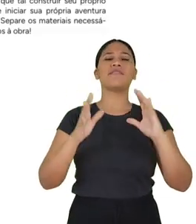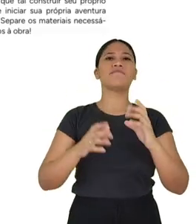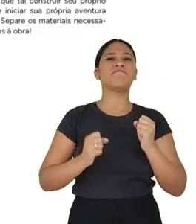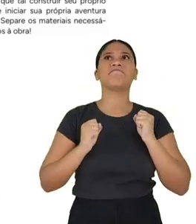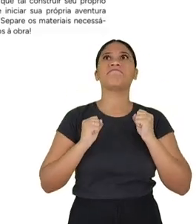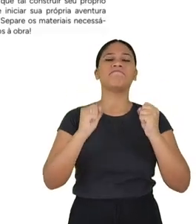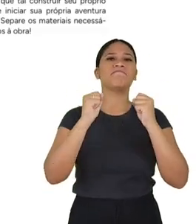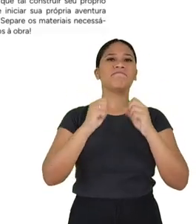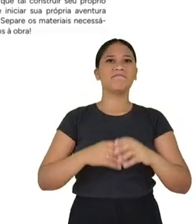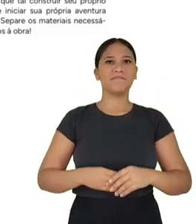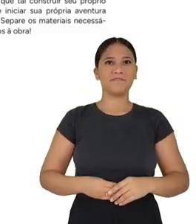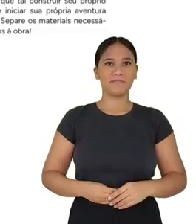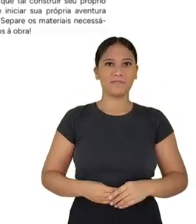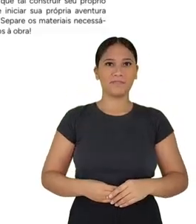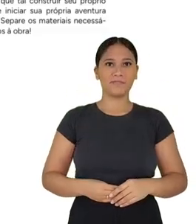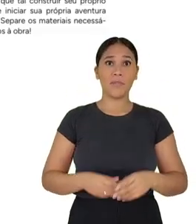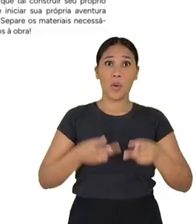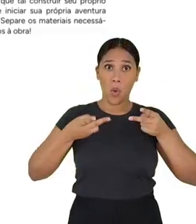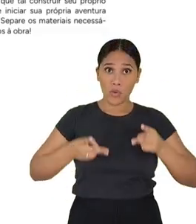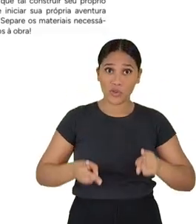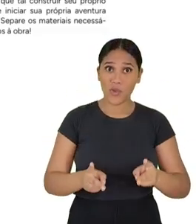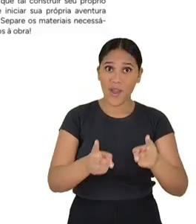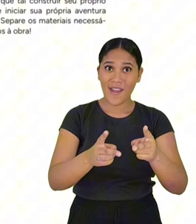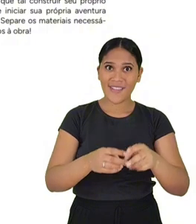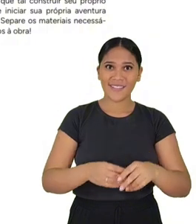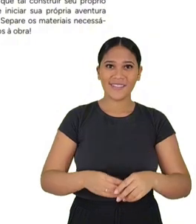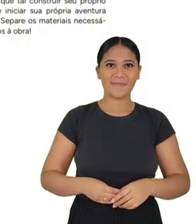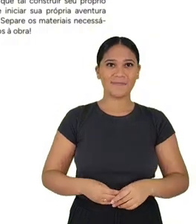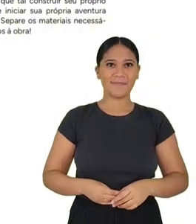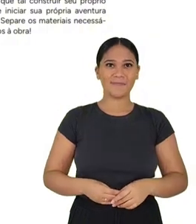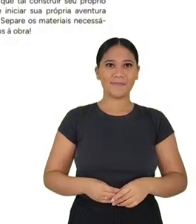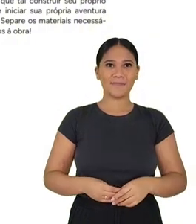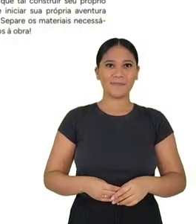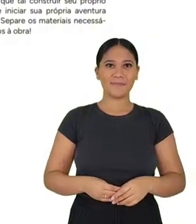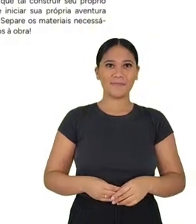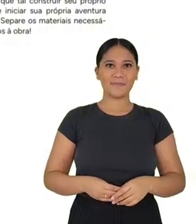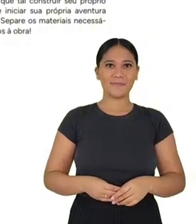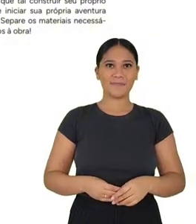a imaginação e crie algo extraordinário para continuar.